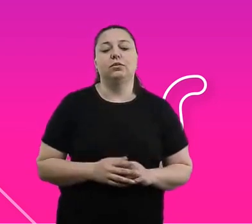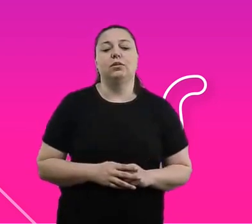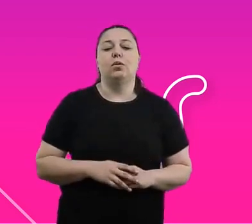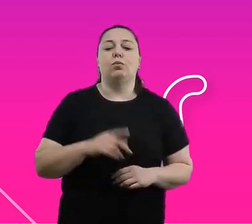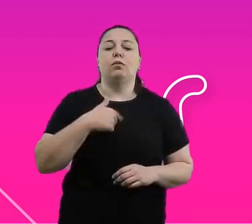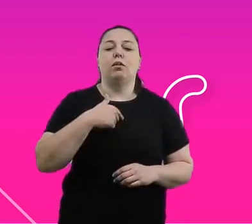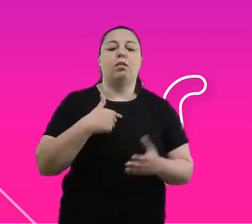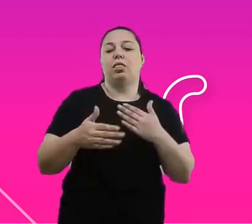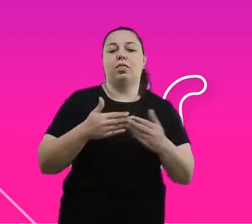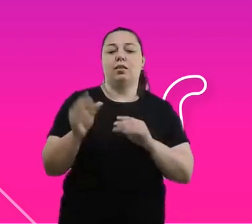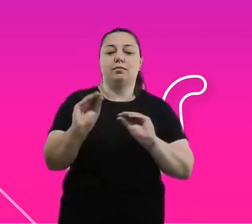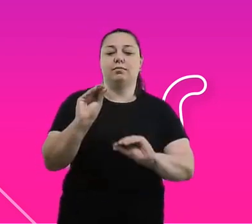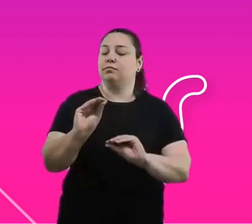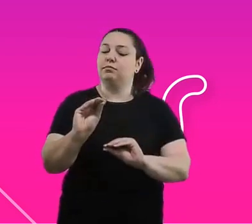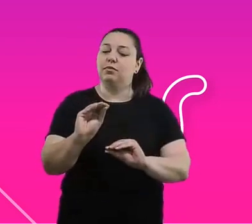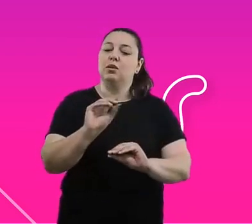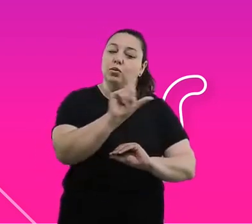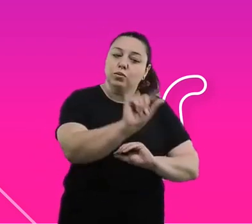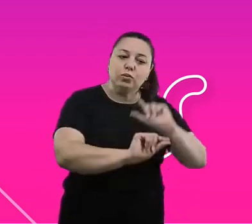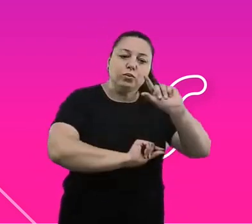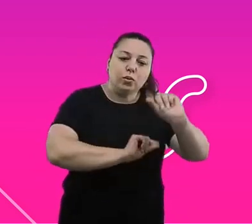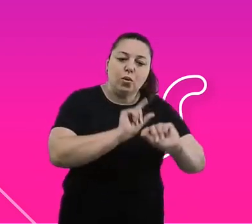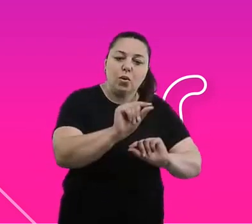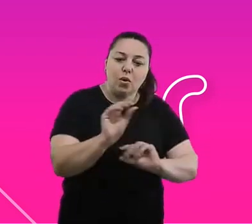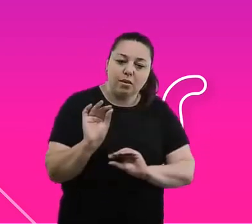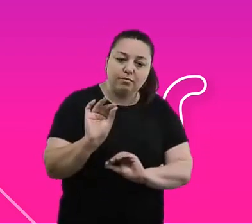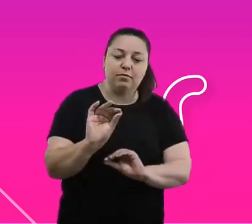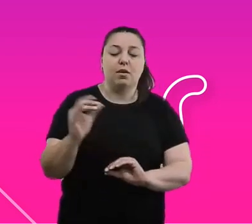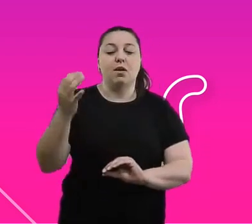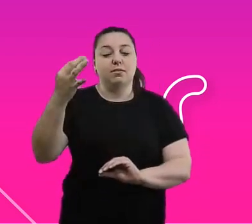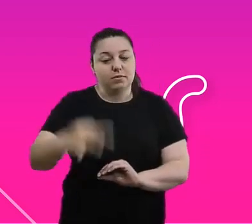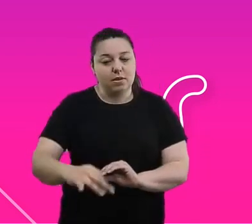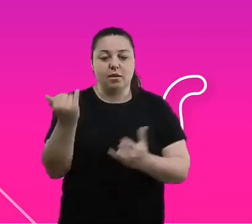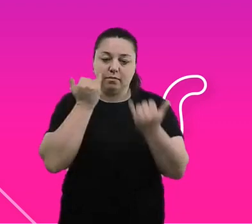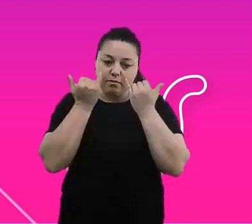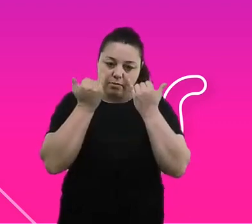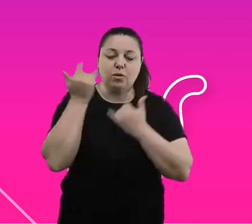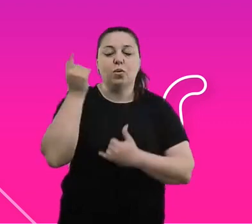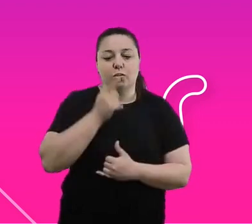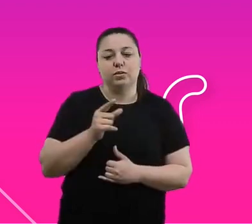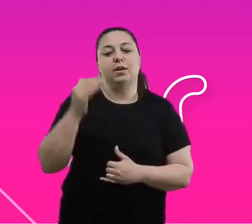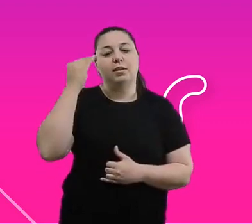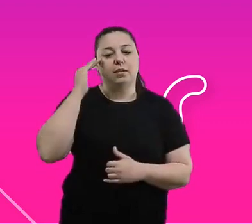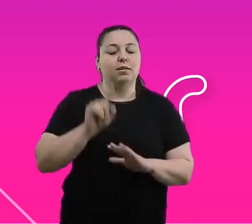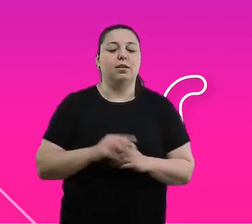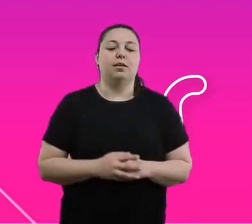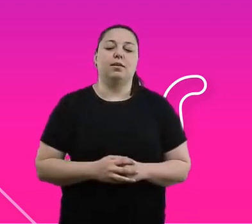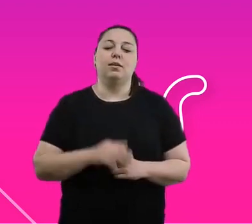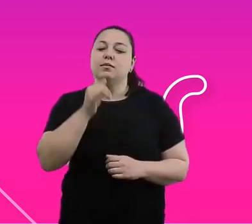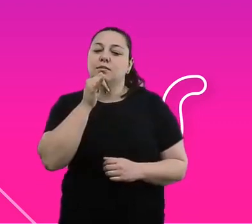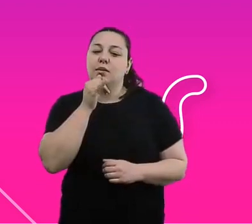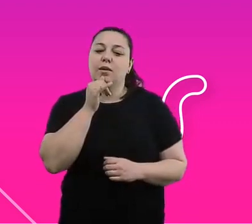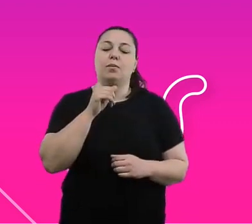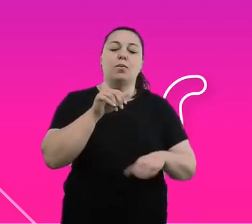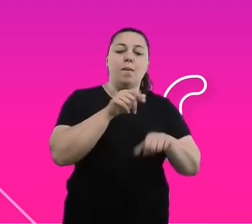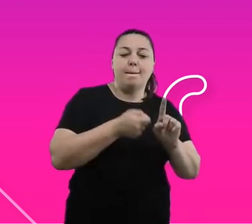afetadas. A gente tem que tomar um cuidado muito grande para colocar aqui, nessa visualização, dados que façam sentido. Ou